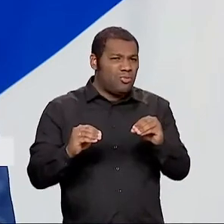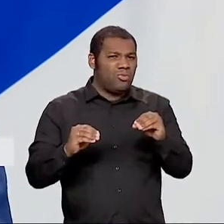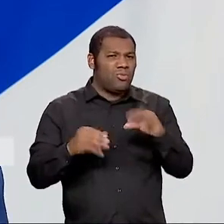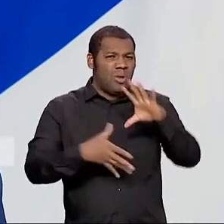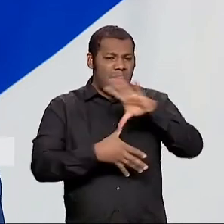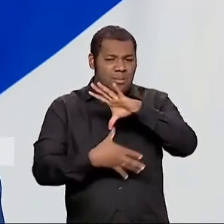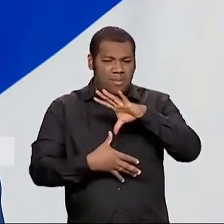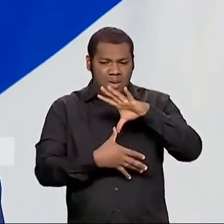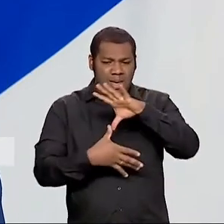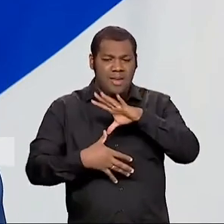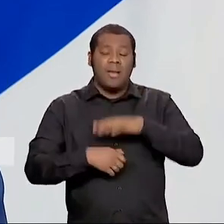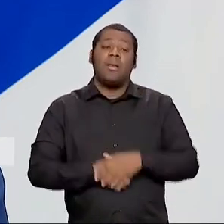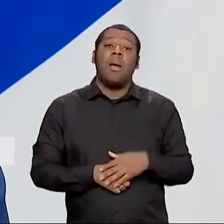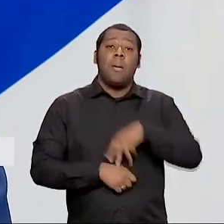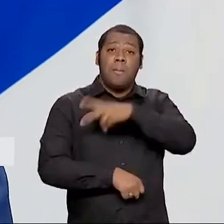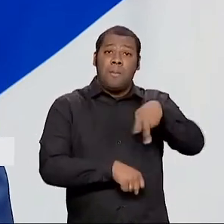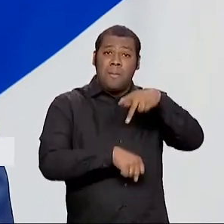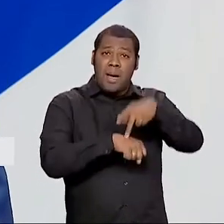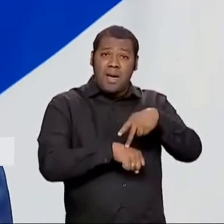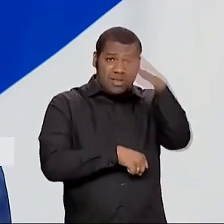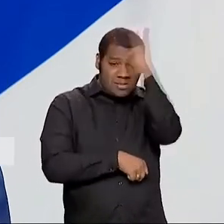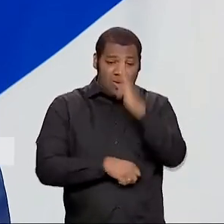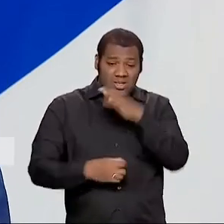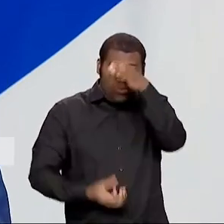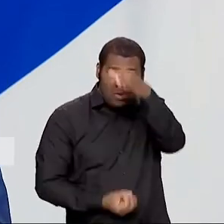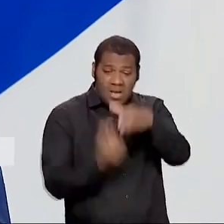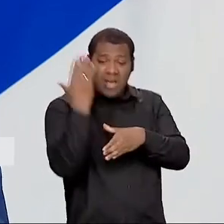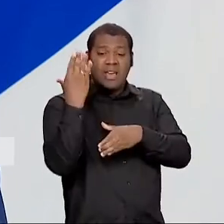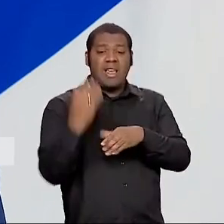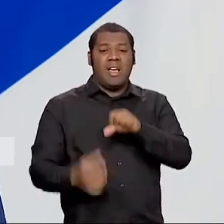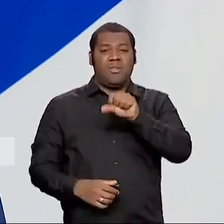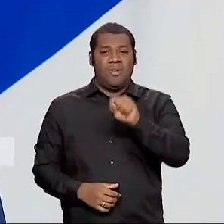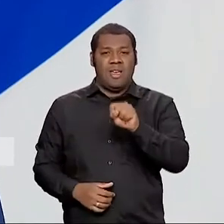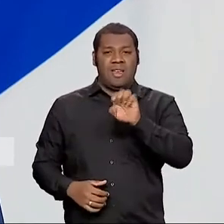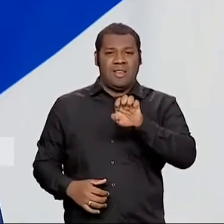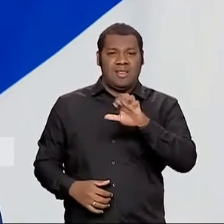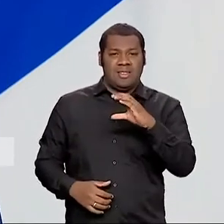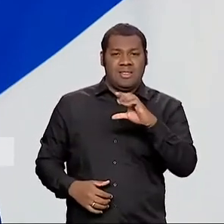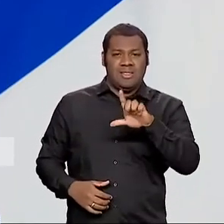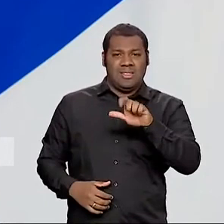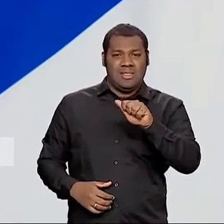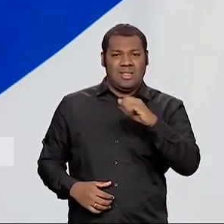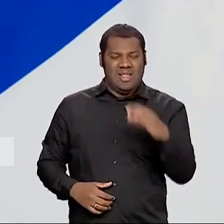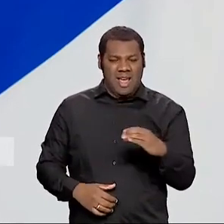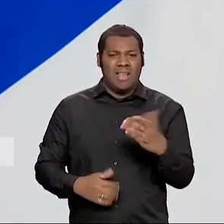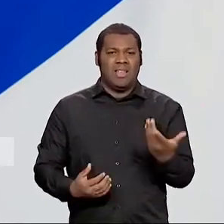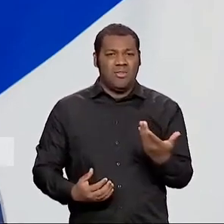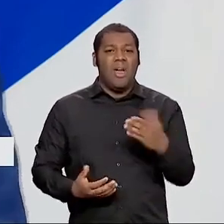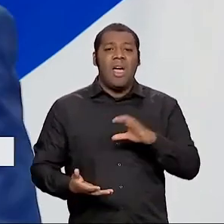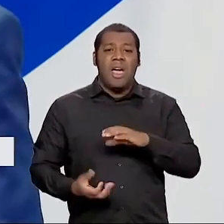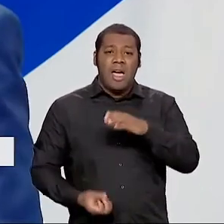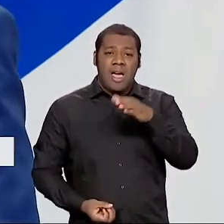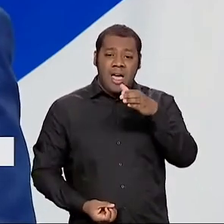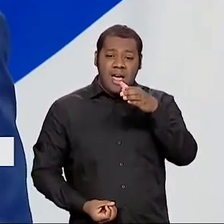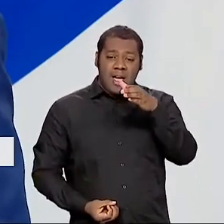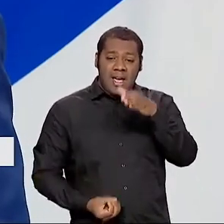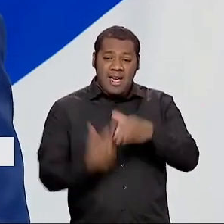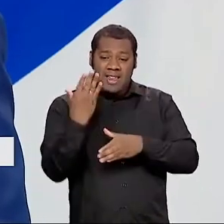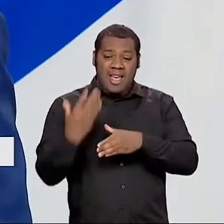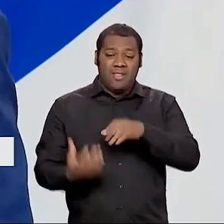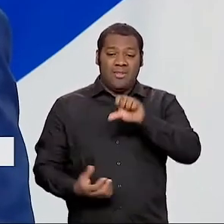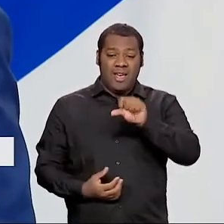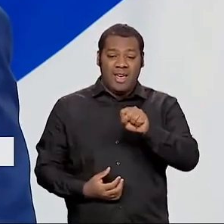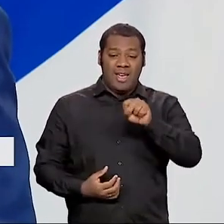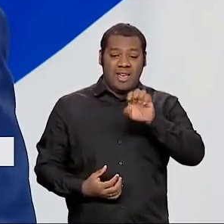Brasil é o criador da CELAC. A CELAC foi criada, sabe, na Bahia, e eu acho que nós temos a